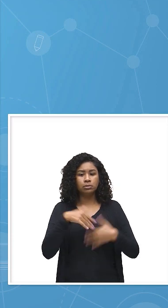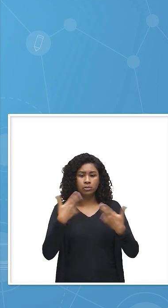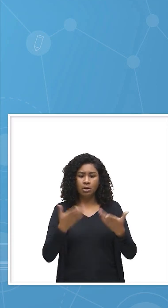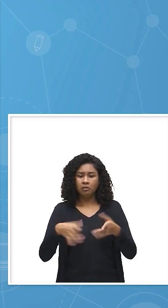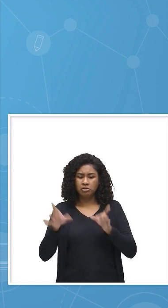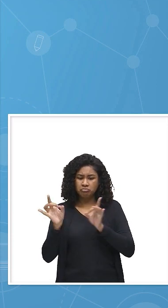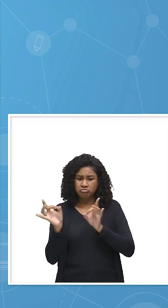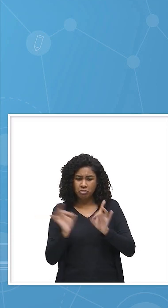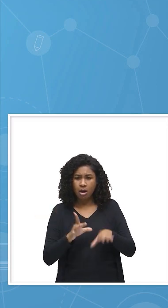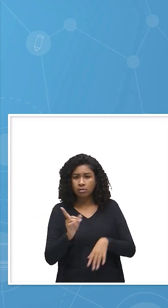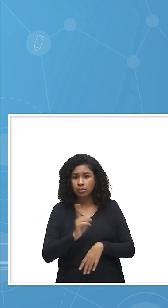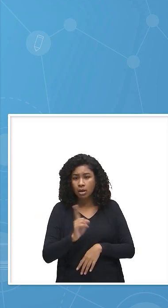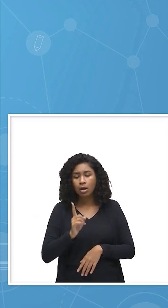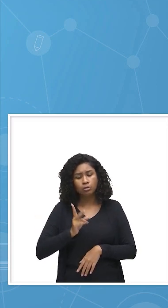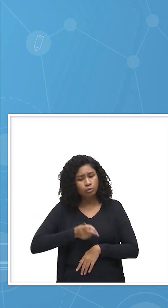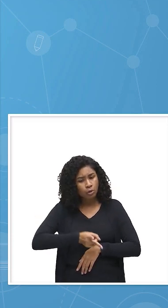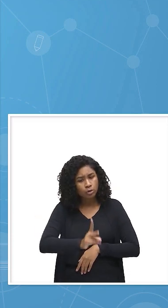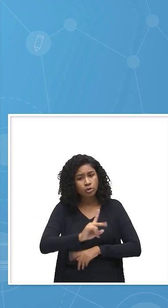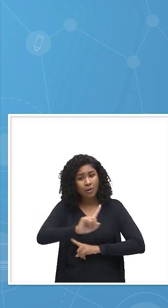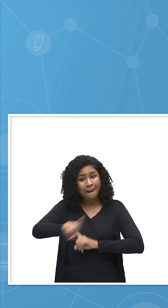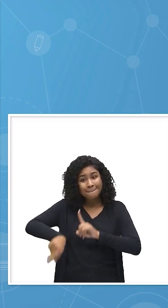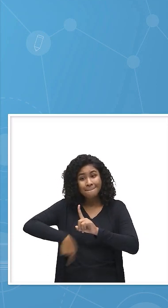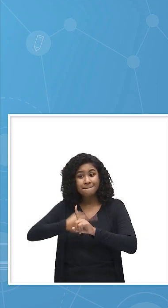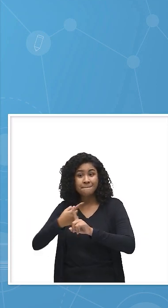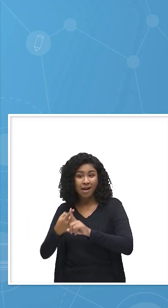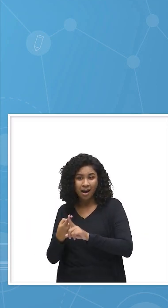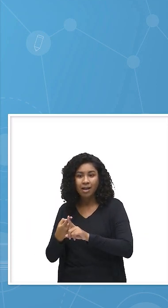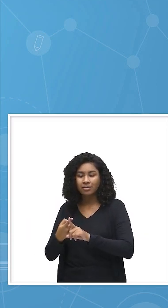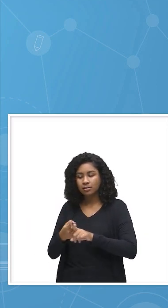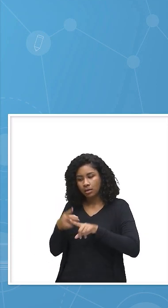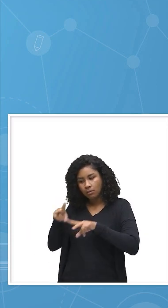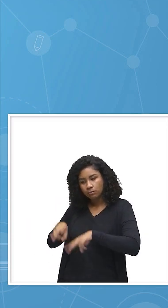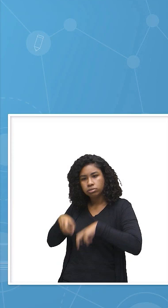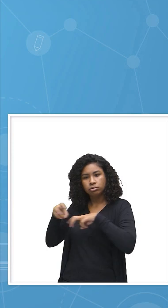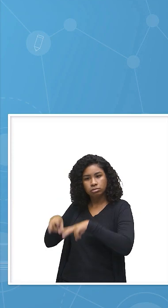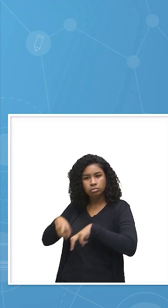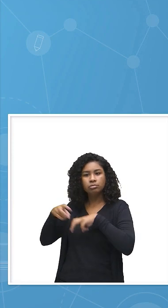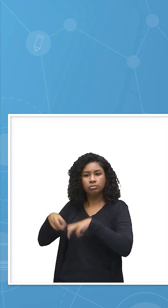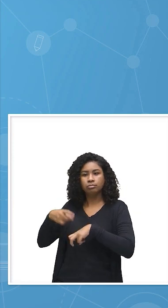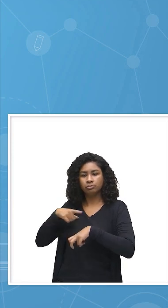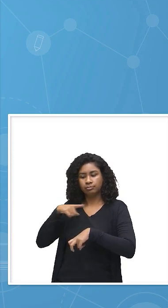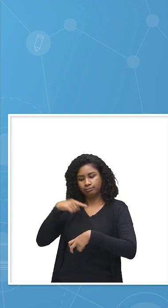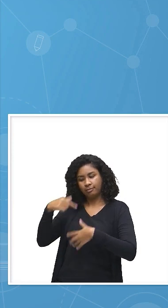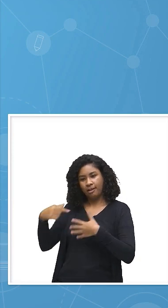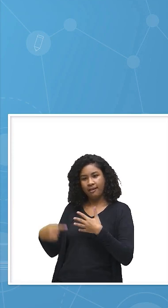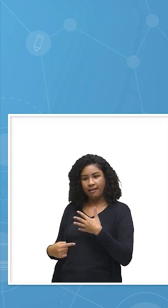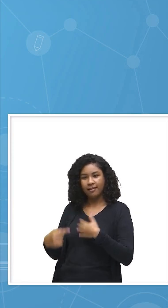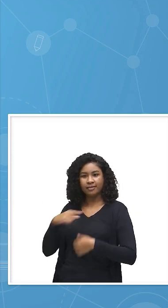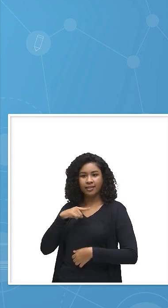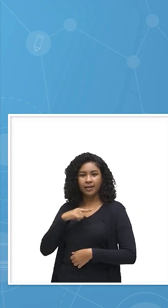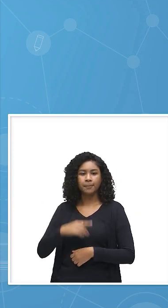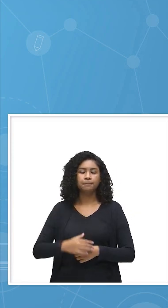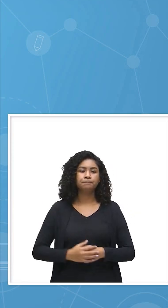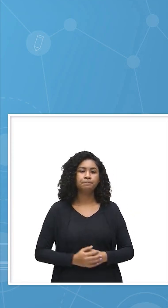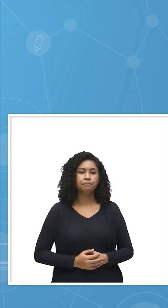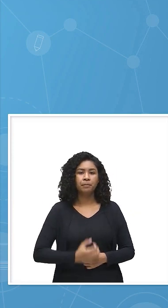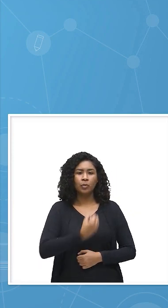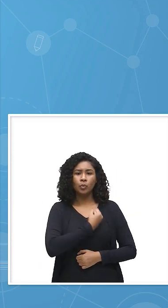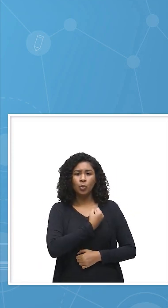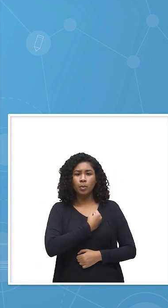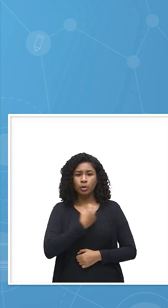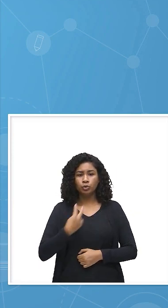e coletores, mas significa que eles também têm outras opções. E aqui na questão 2, você tinha